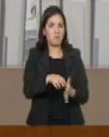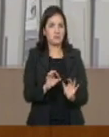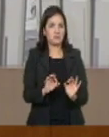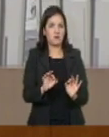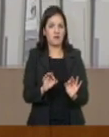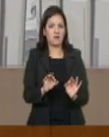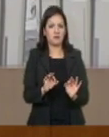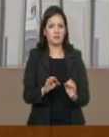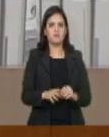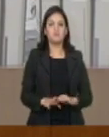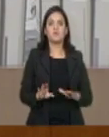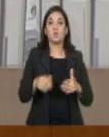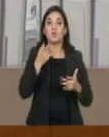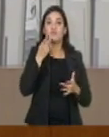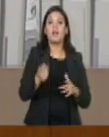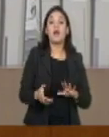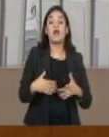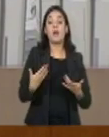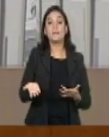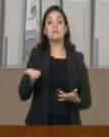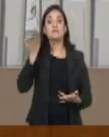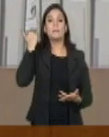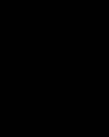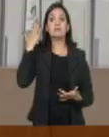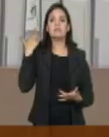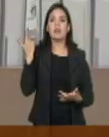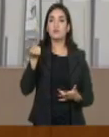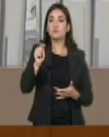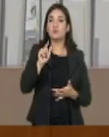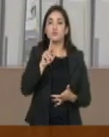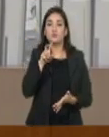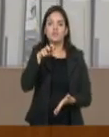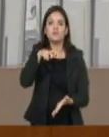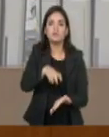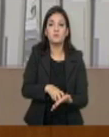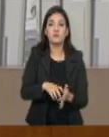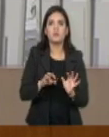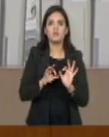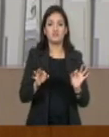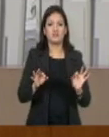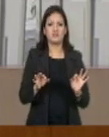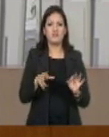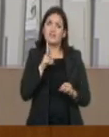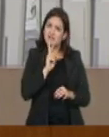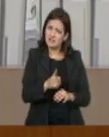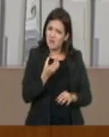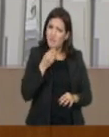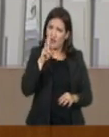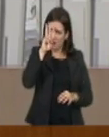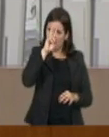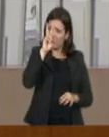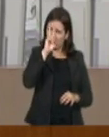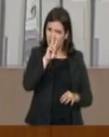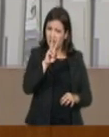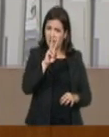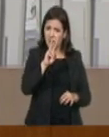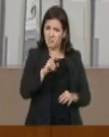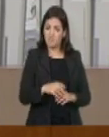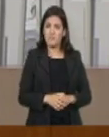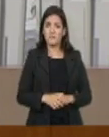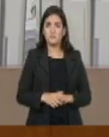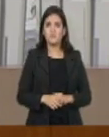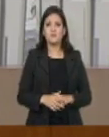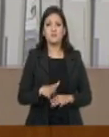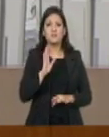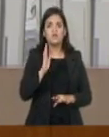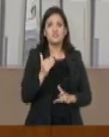Quando se fala, no passado havia impunidade, etc., é sempre bom lembrar, e relembro aqui, que desde